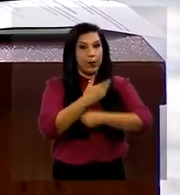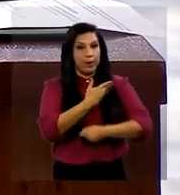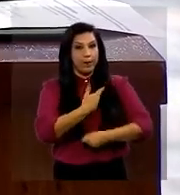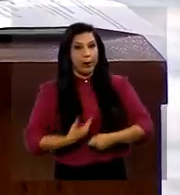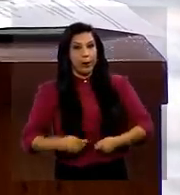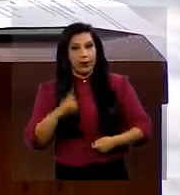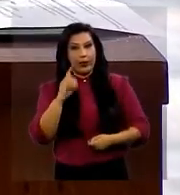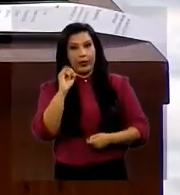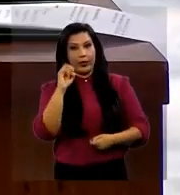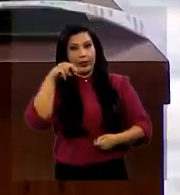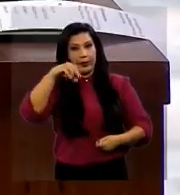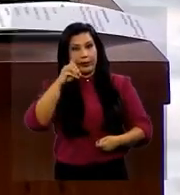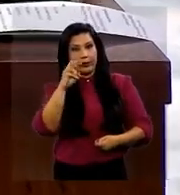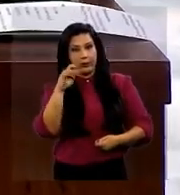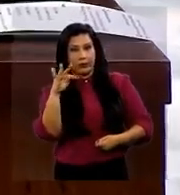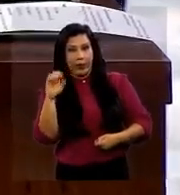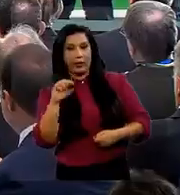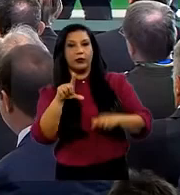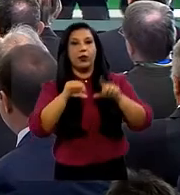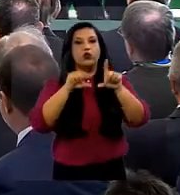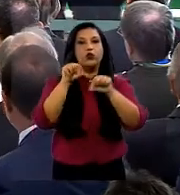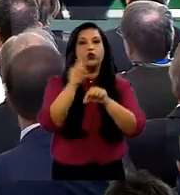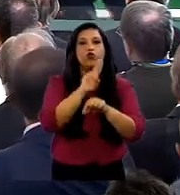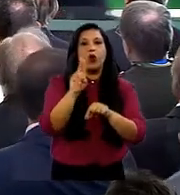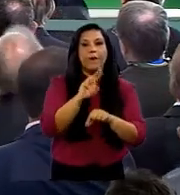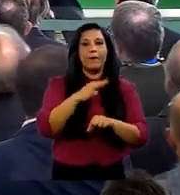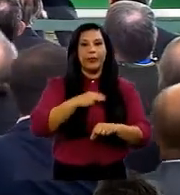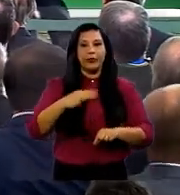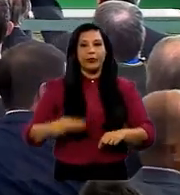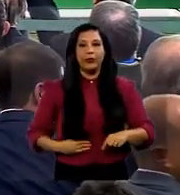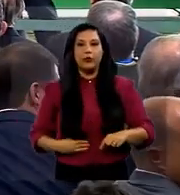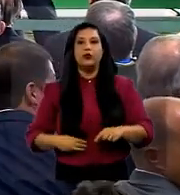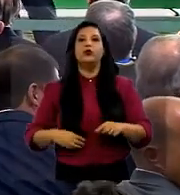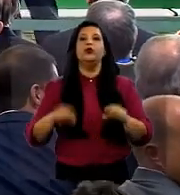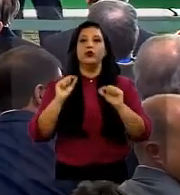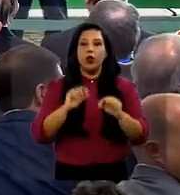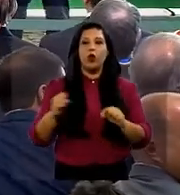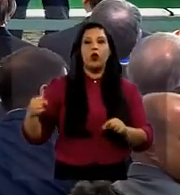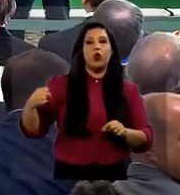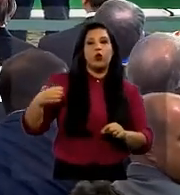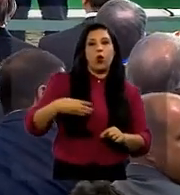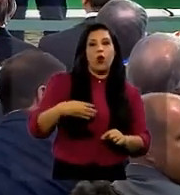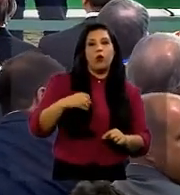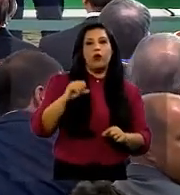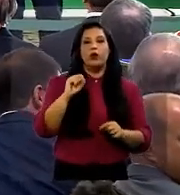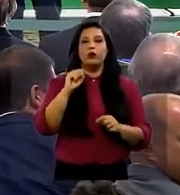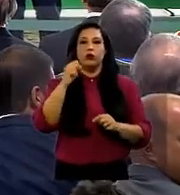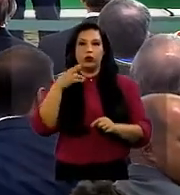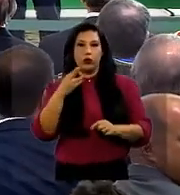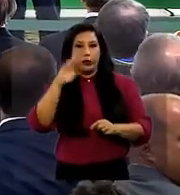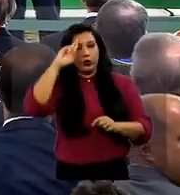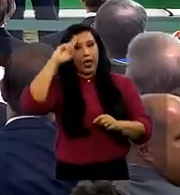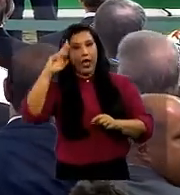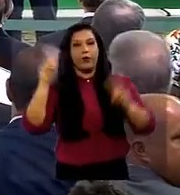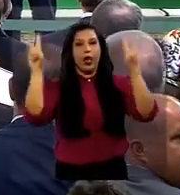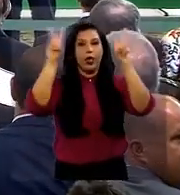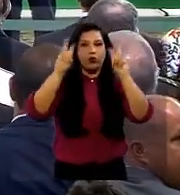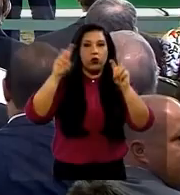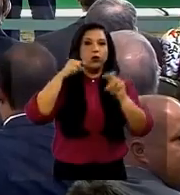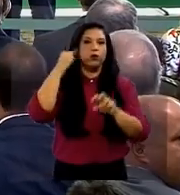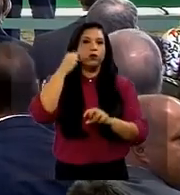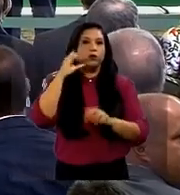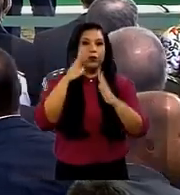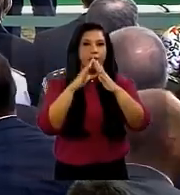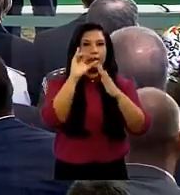indireta às nomeações dos ministros de Estado do novo subchefe para assuntos jurídicos da Casa Civil